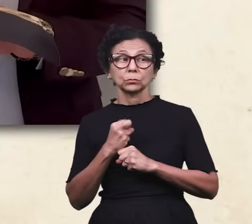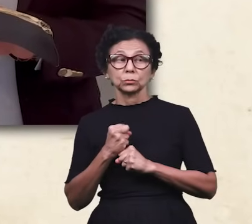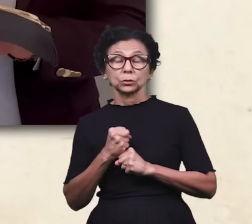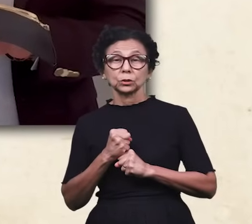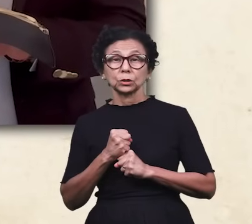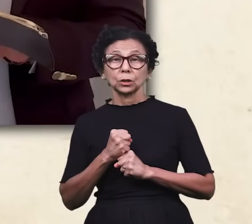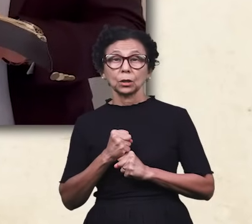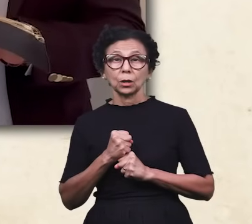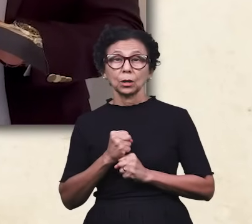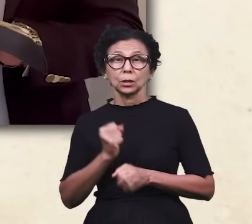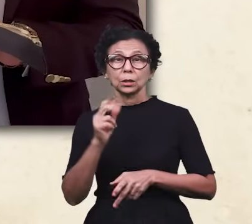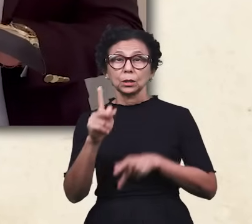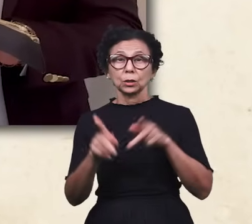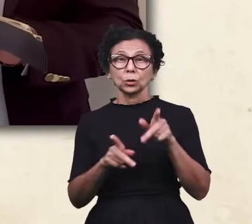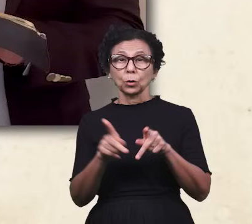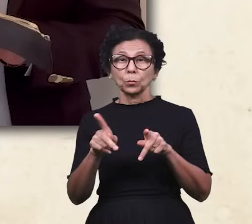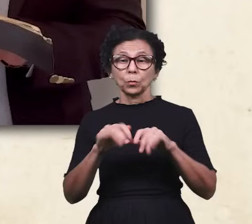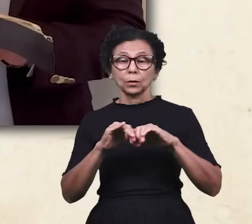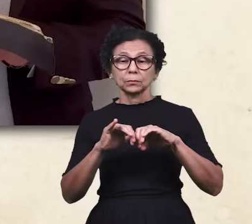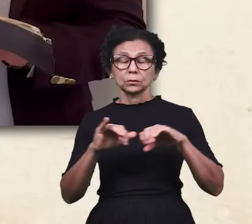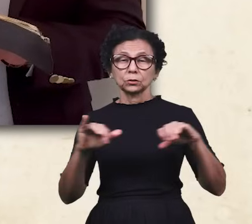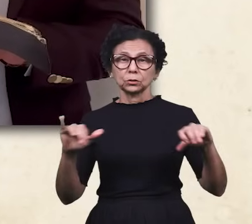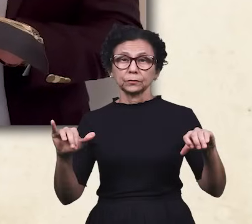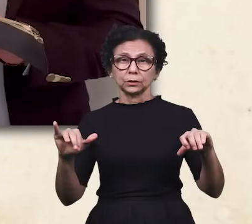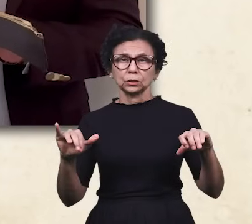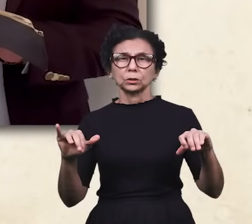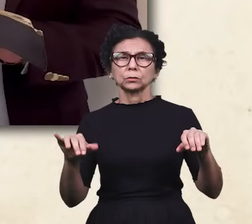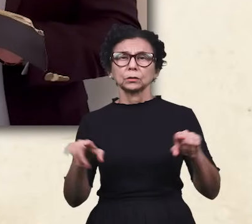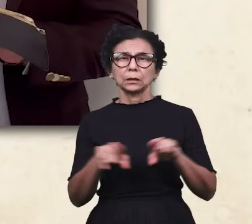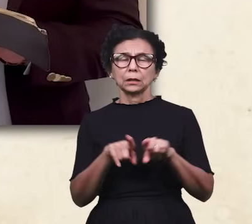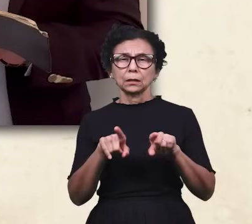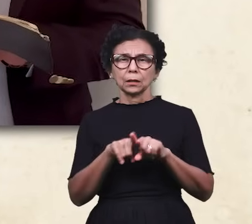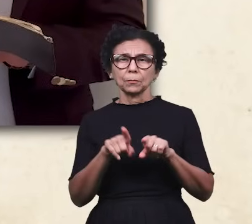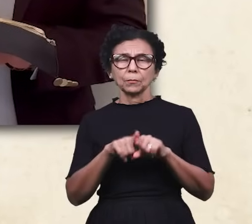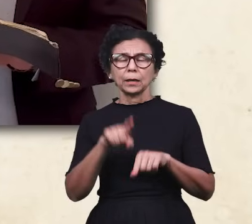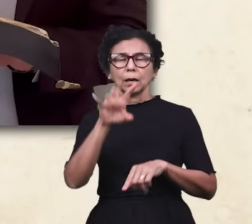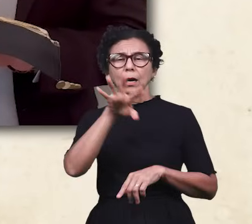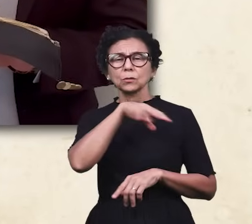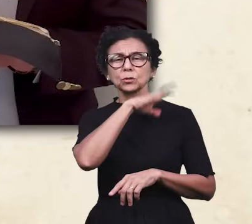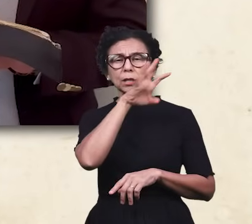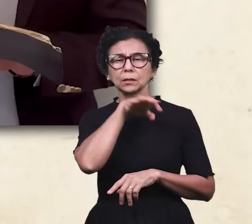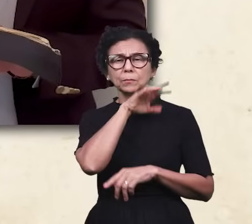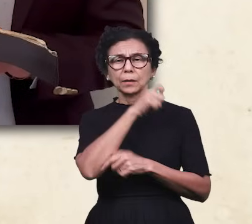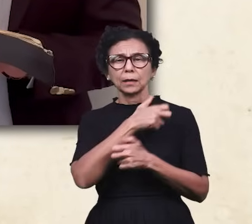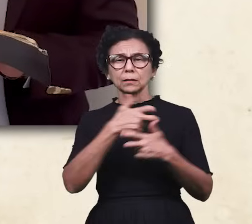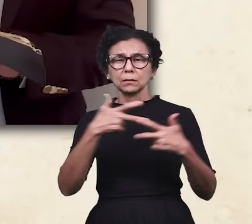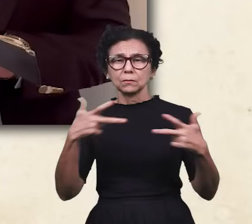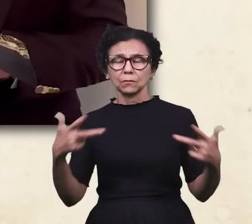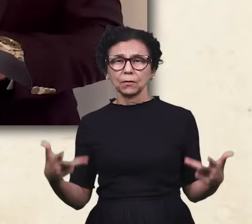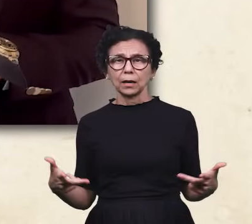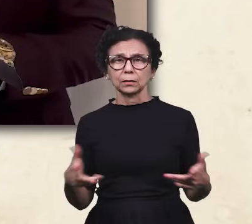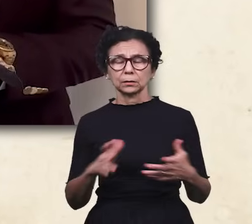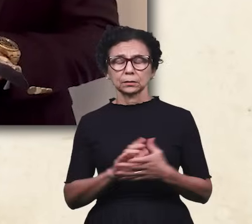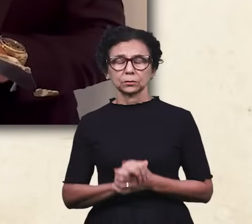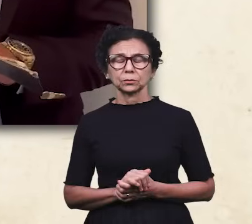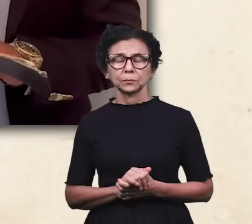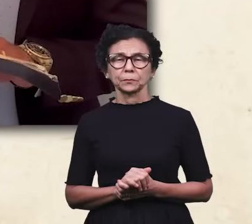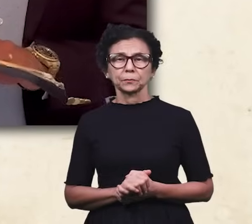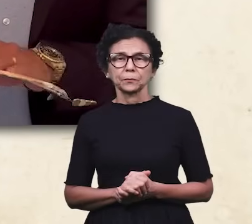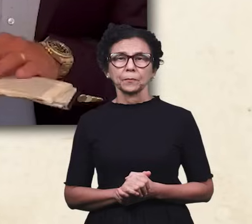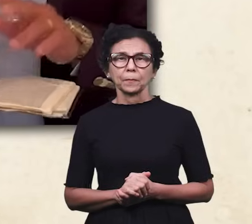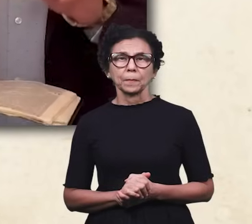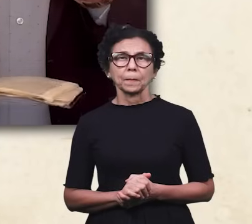muito e angustiou-se, e repartiu o povo que com ele estava, e as ovelhas e as vacas e